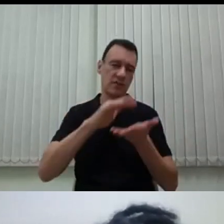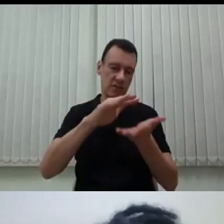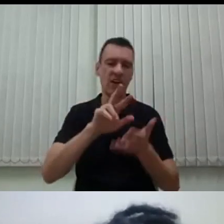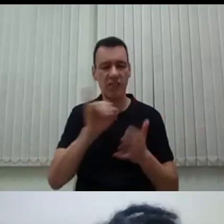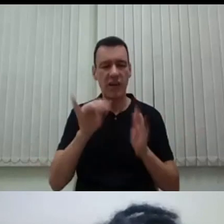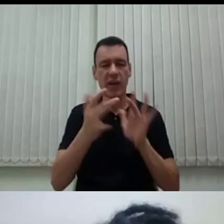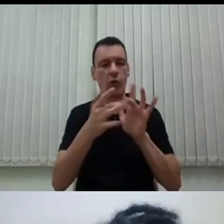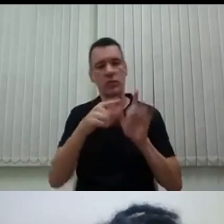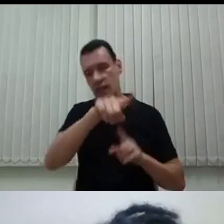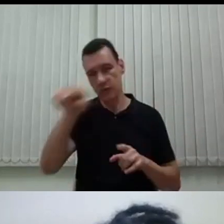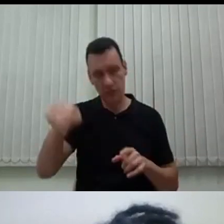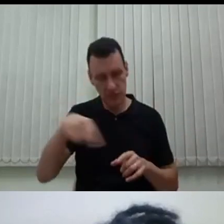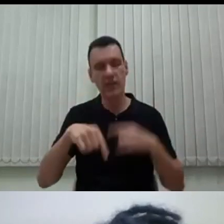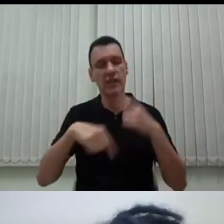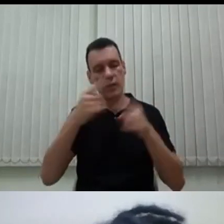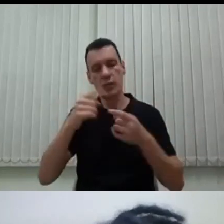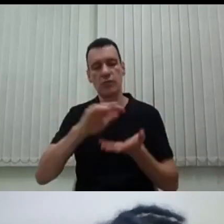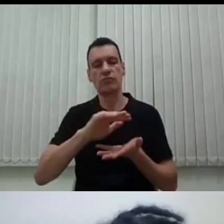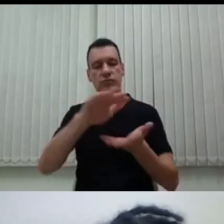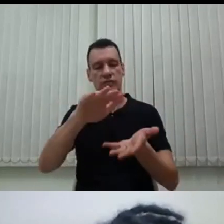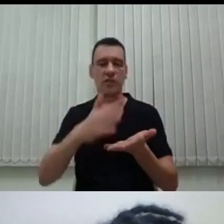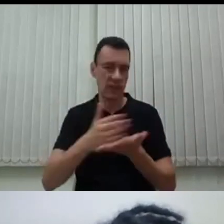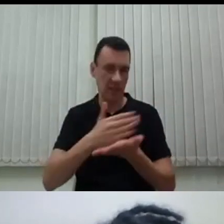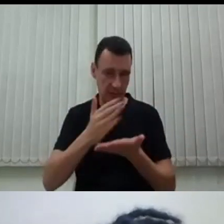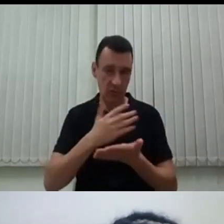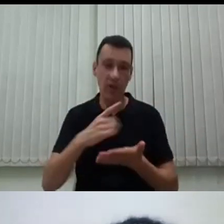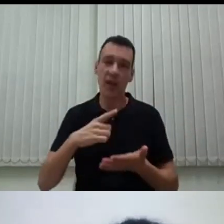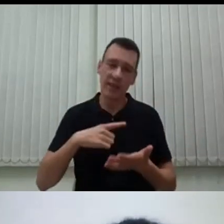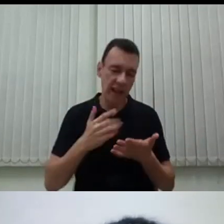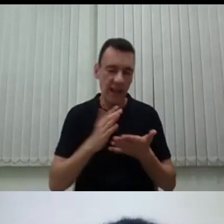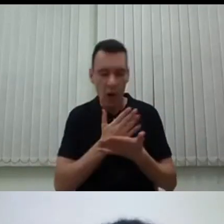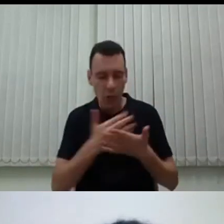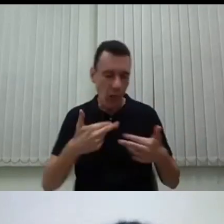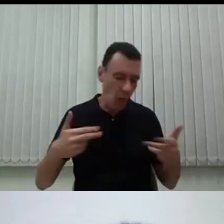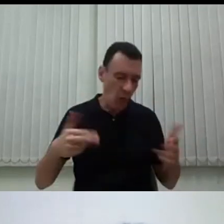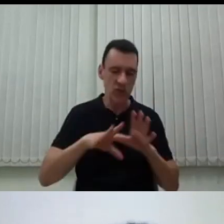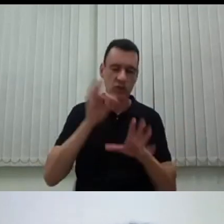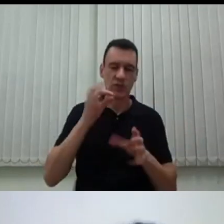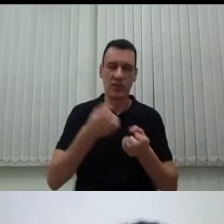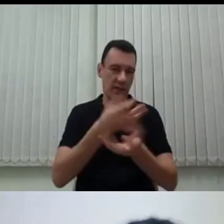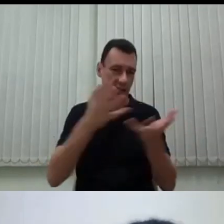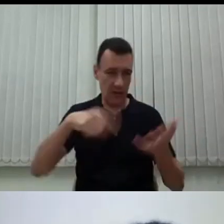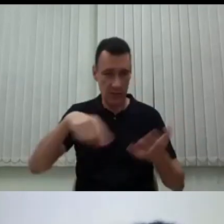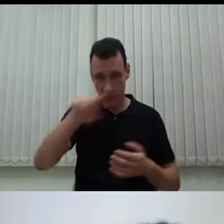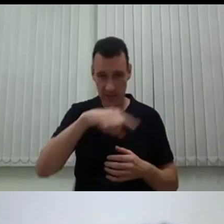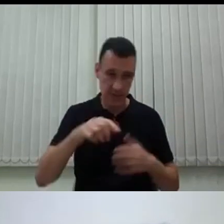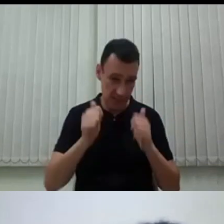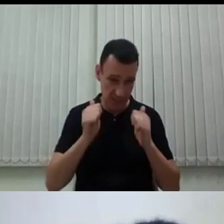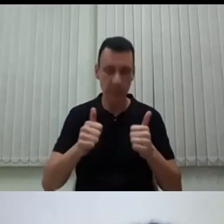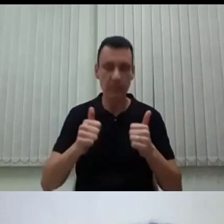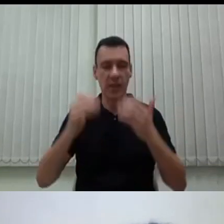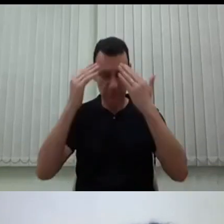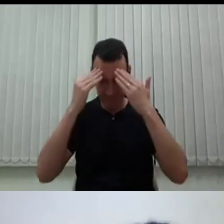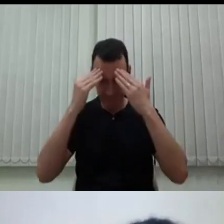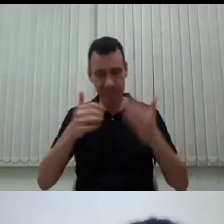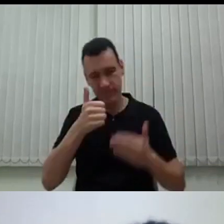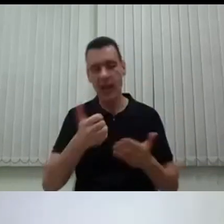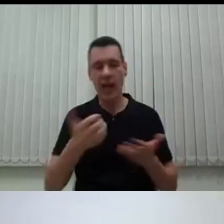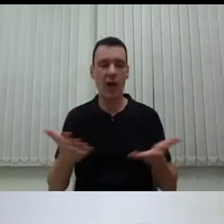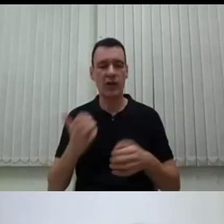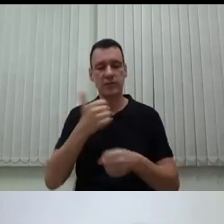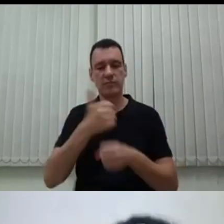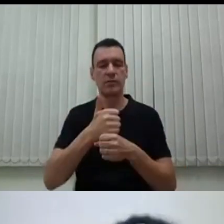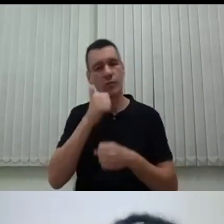temos aí alguns mimos ainda para vocês. Então, gente, muito obrigada. Bia, pode seguir lá